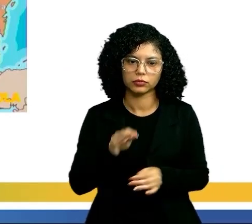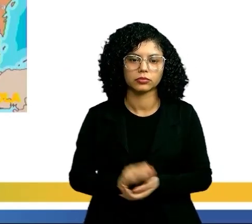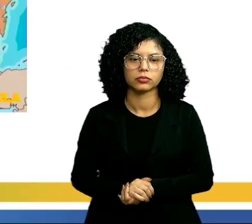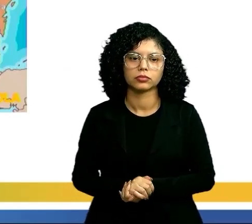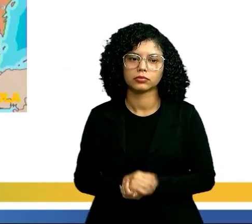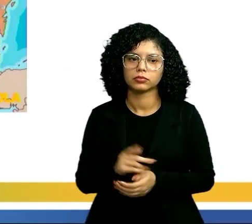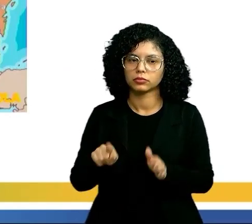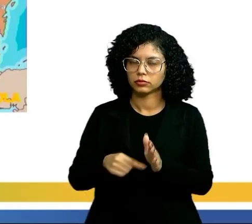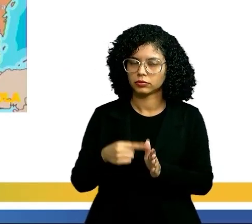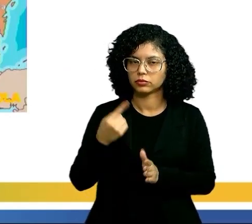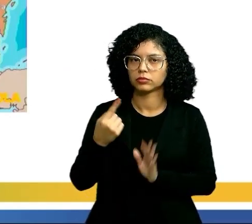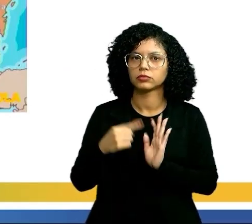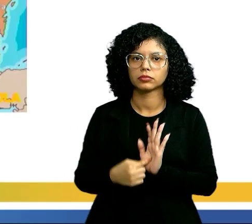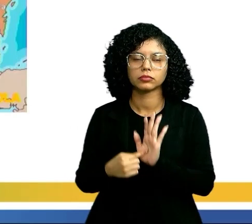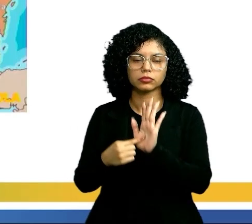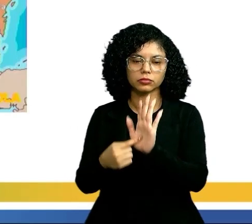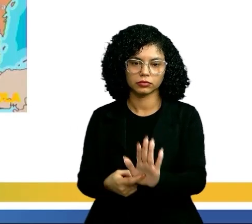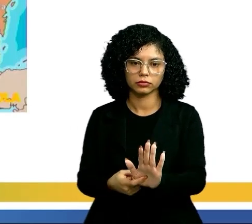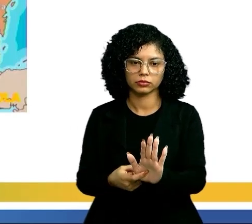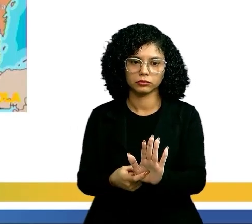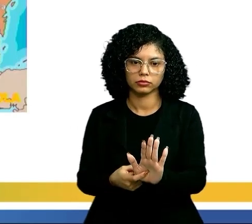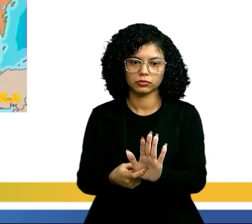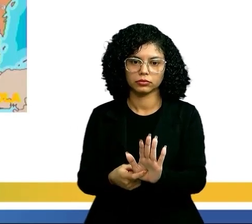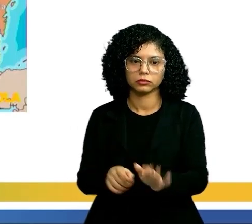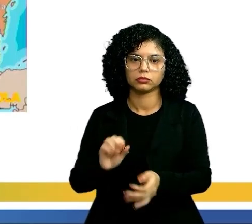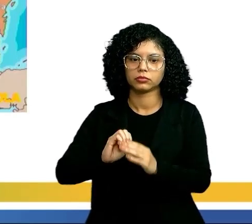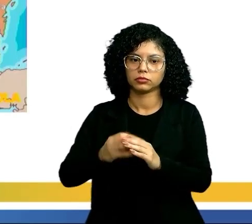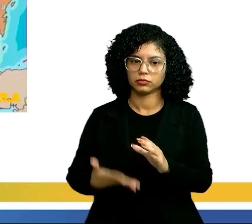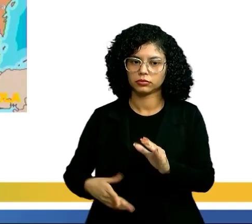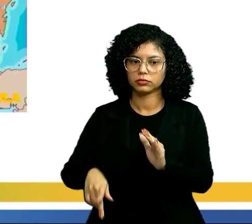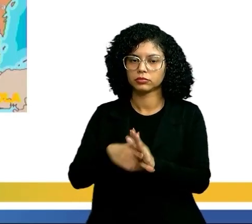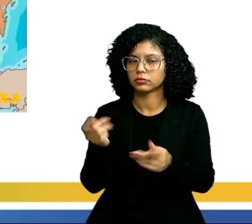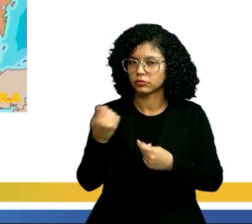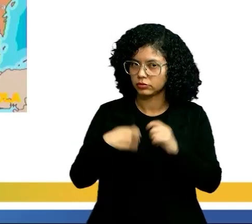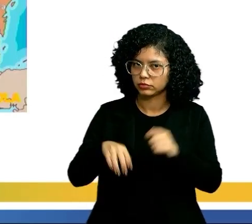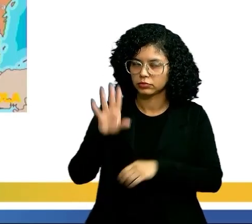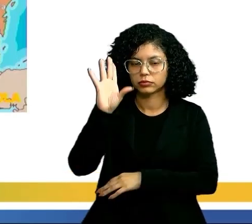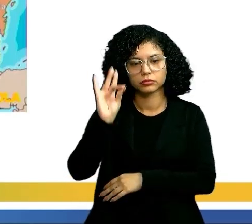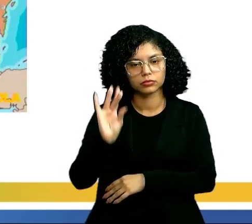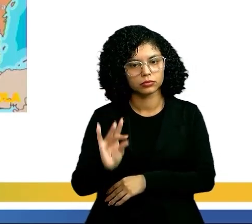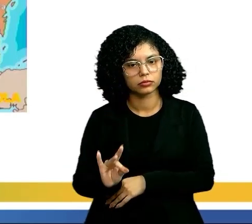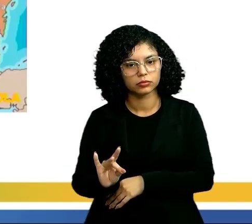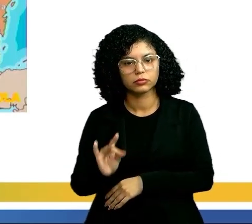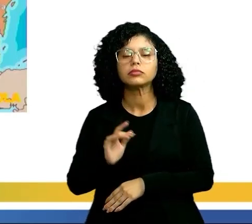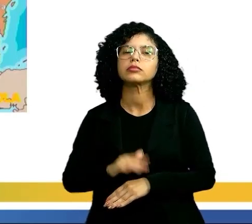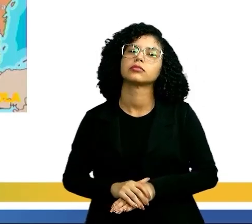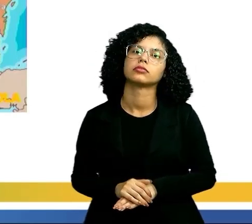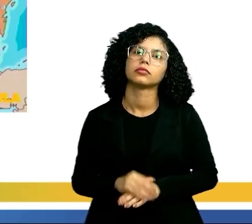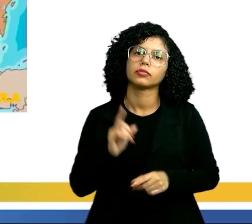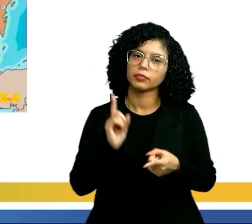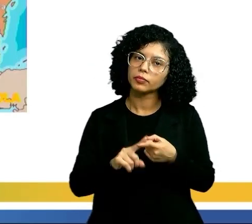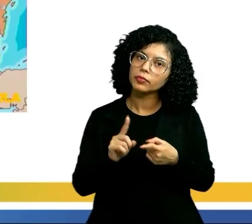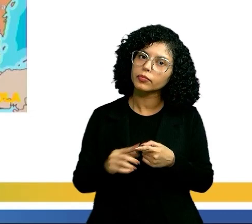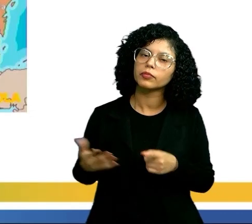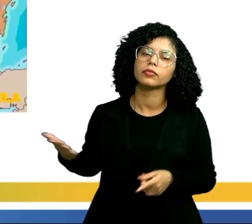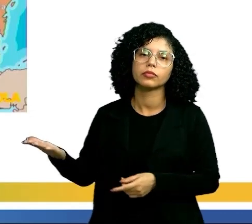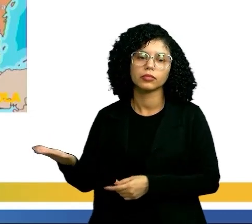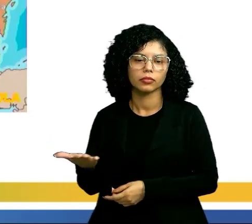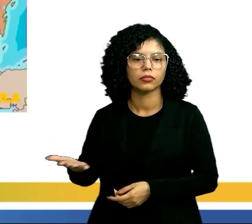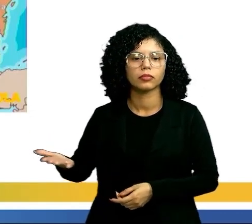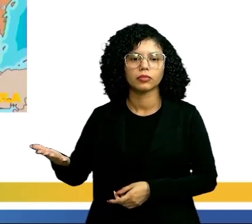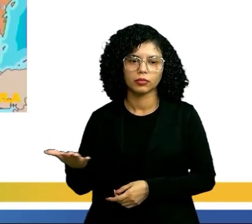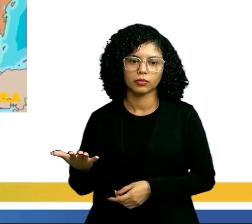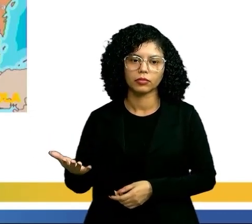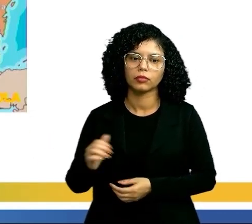primária apresentando as características econômicas de cada uma das sub-regiões, porque elas são